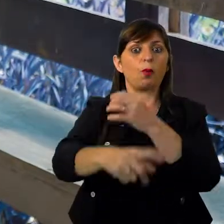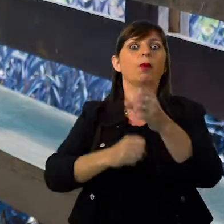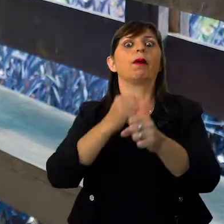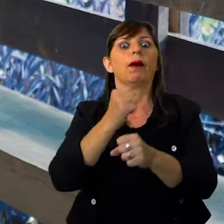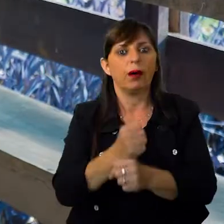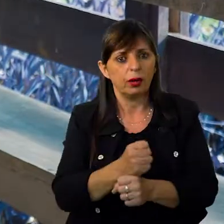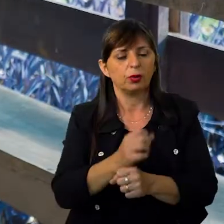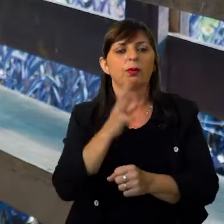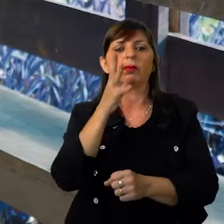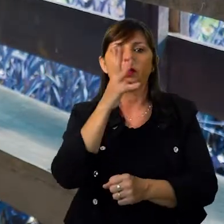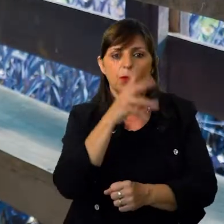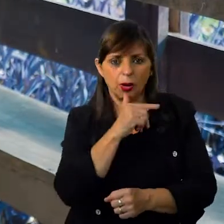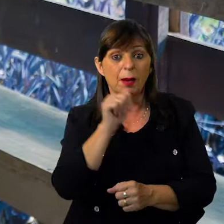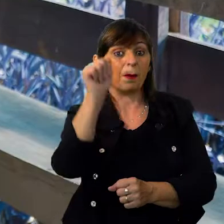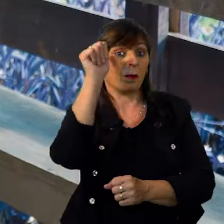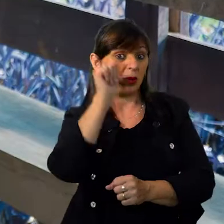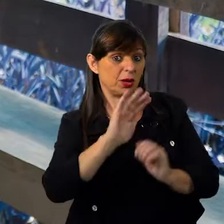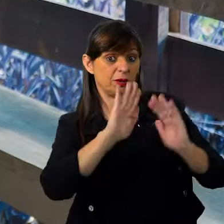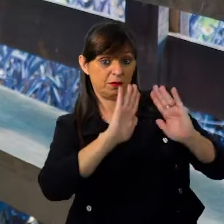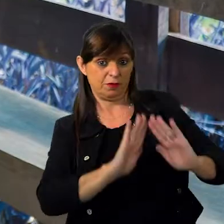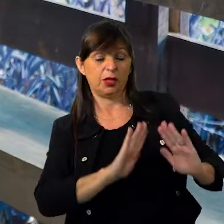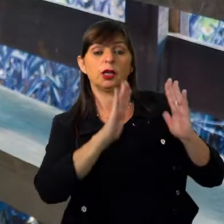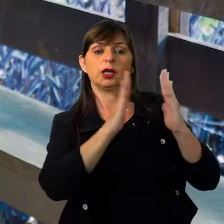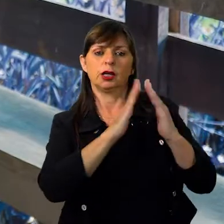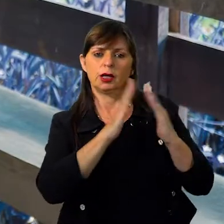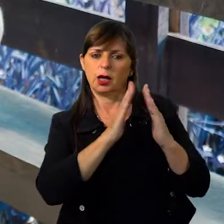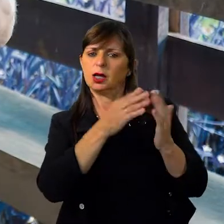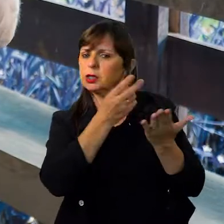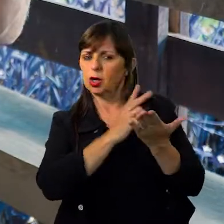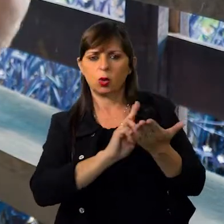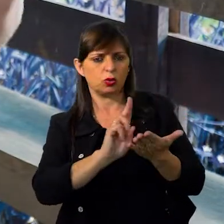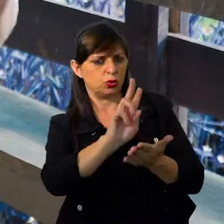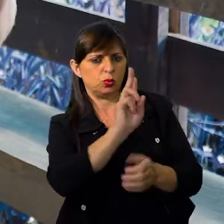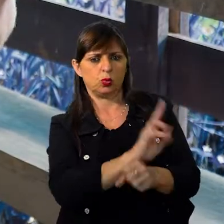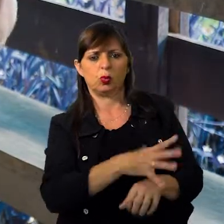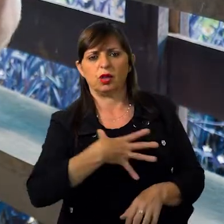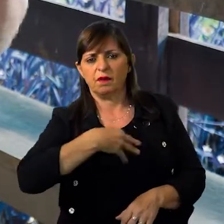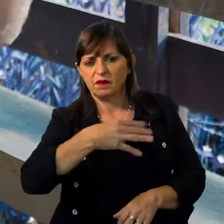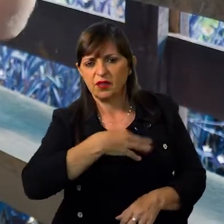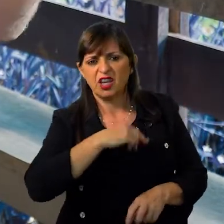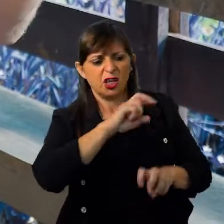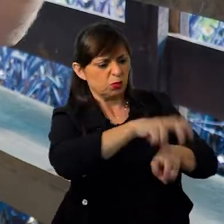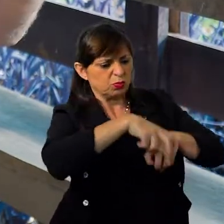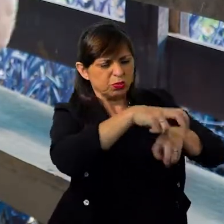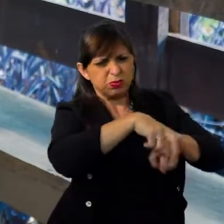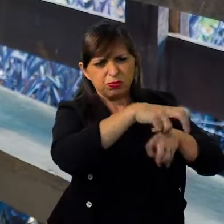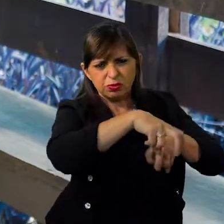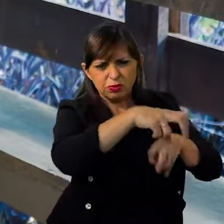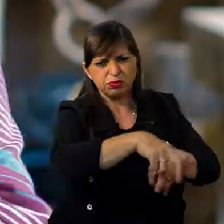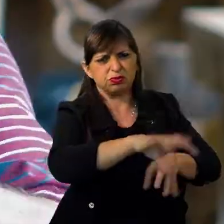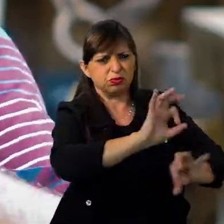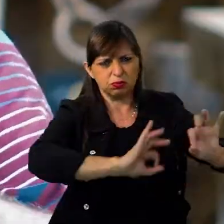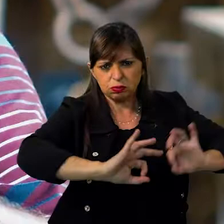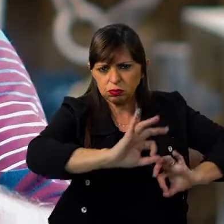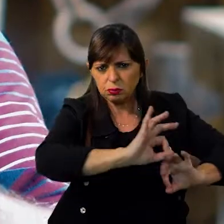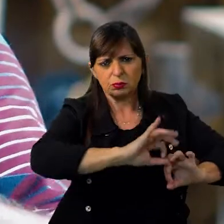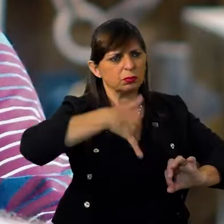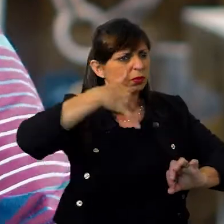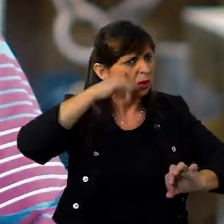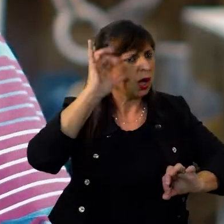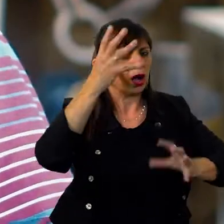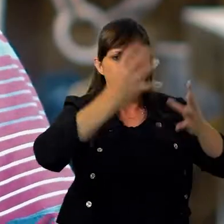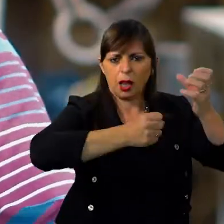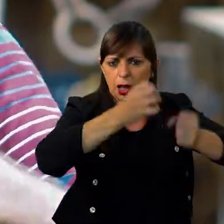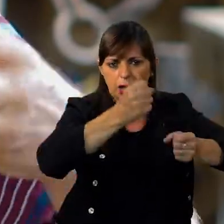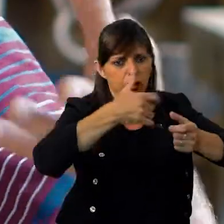no mato no pesado e tu estou fora de um ano para outro certo então os homens a força bruta de fato vai para o Mato as mulheres fica em